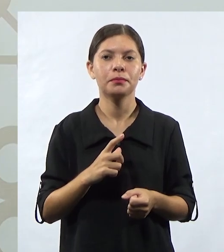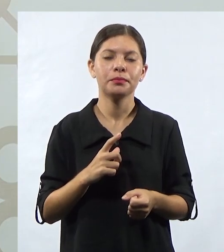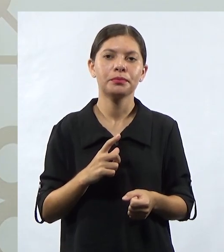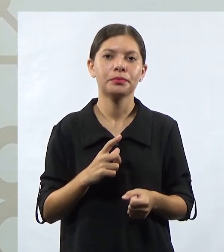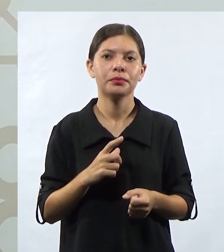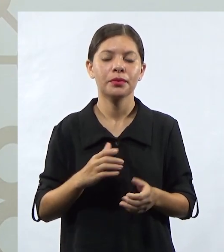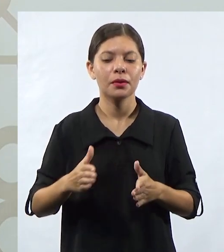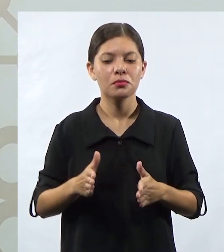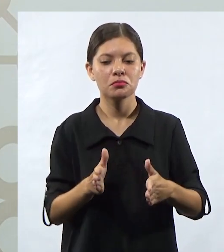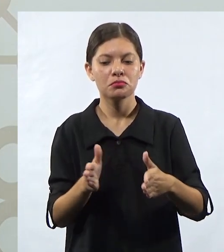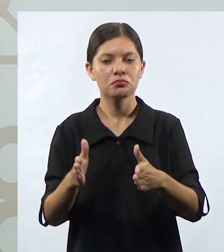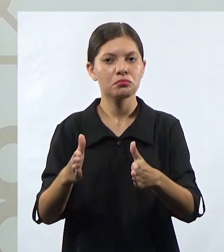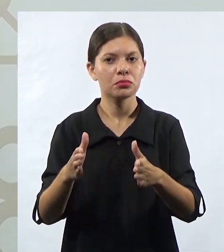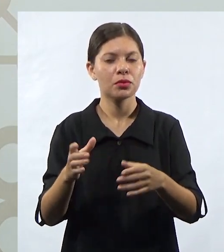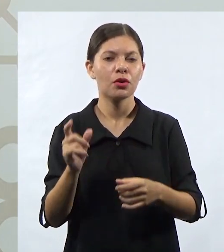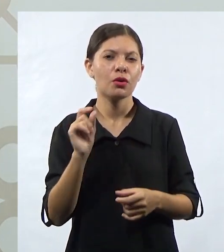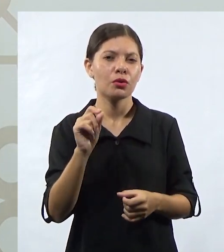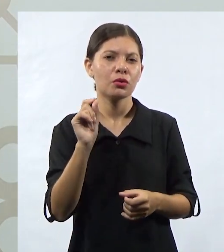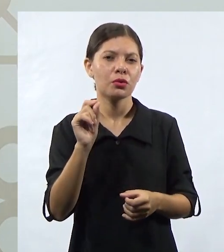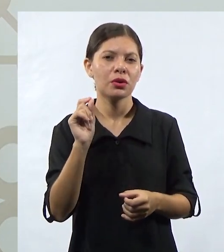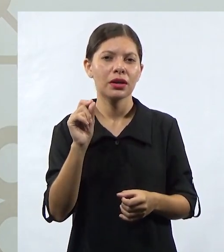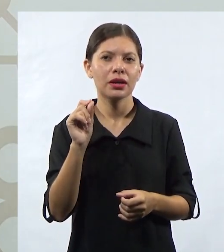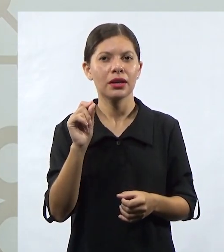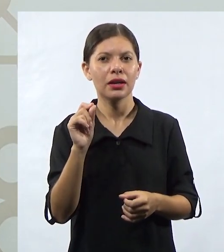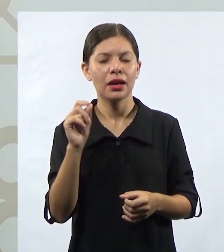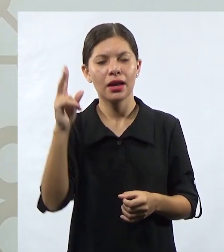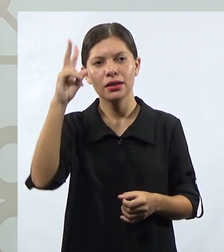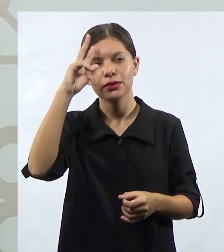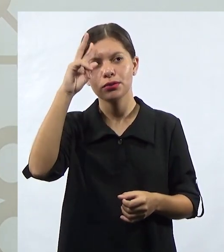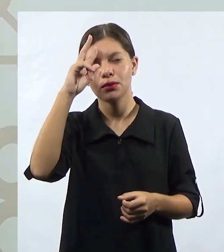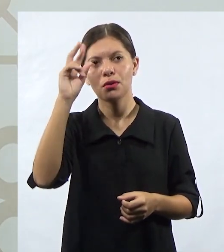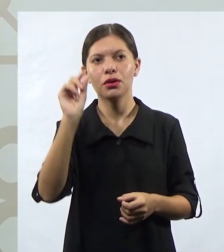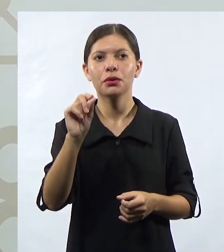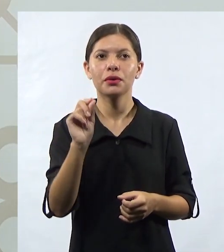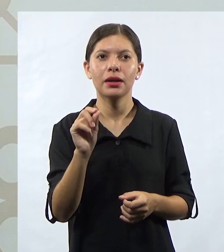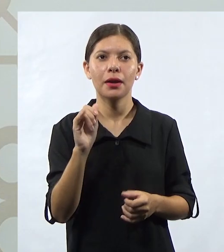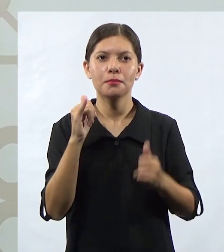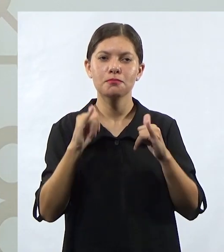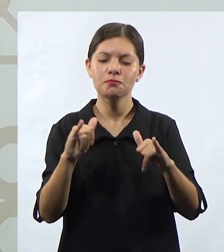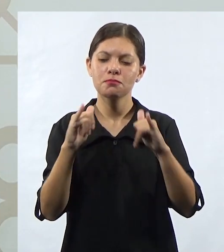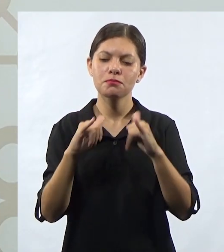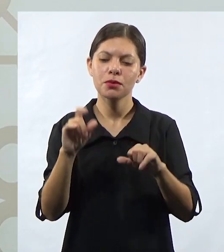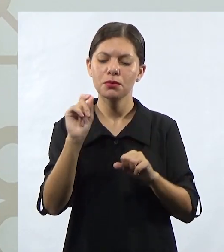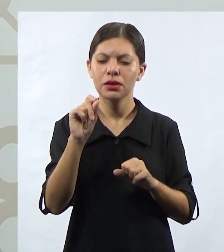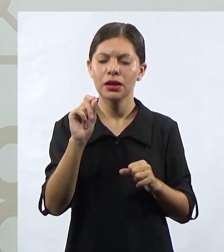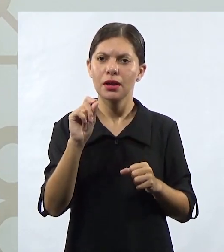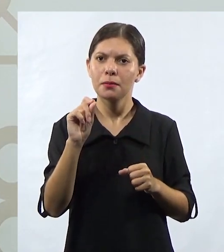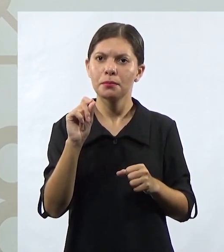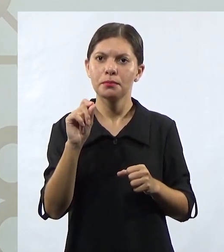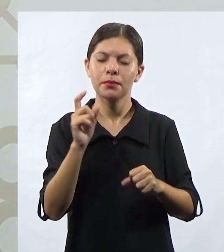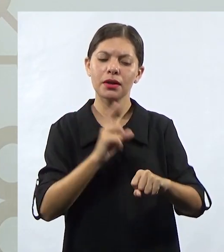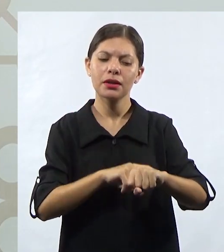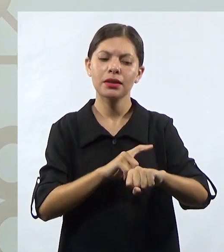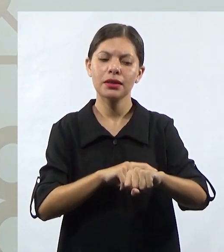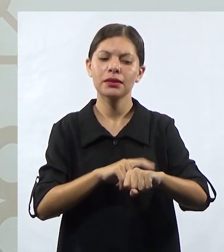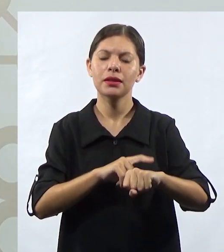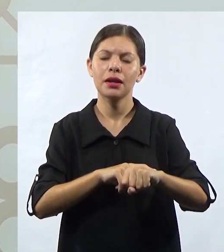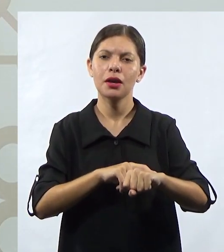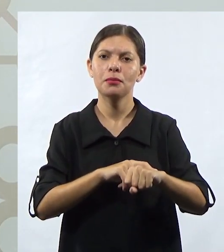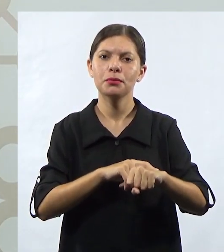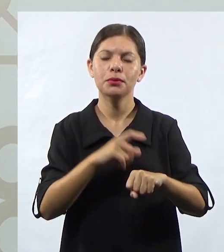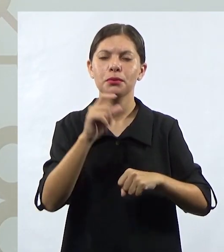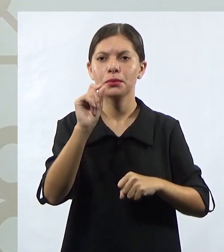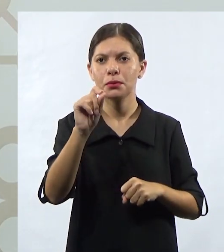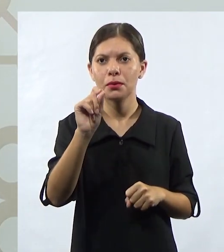do percurso, né? O que eu vou contar nesse percurso, qual é o tempo desse percurso e quais são os